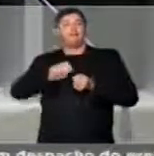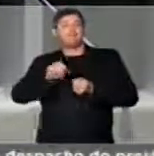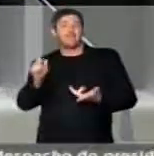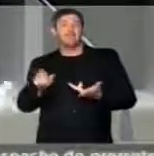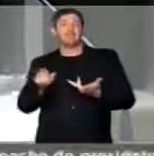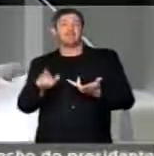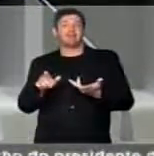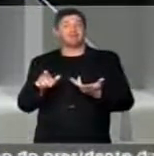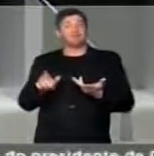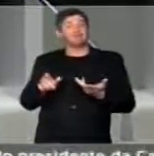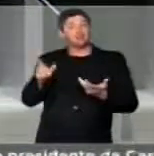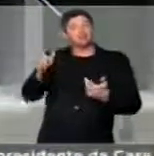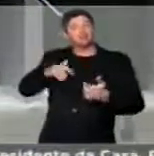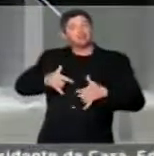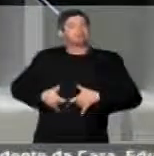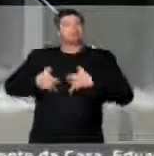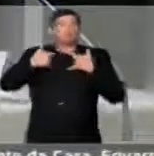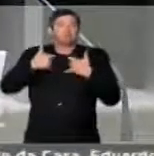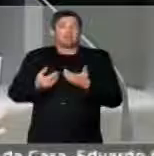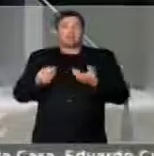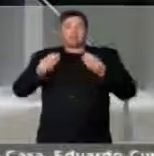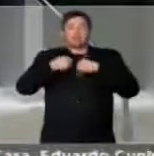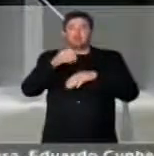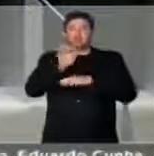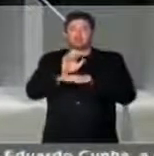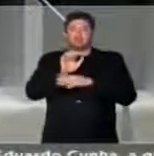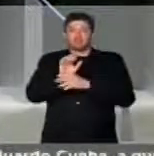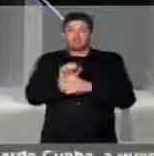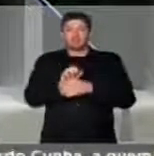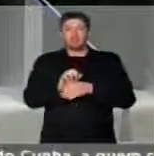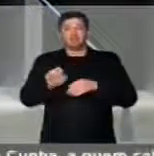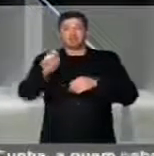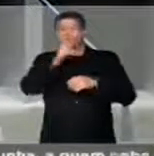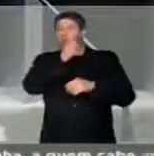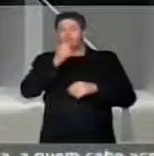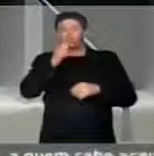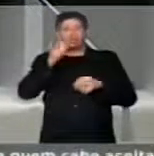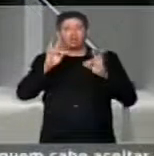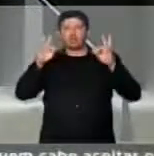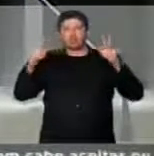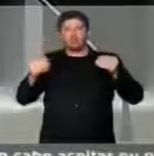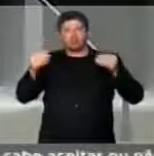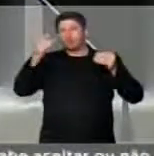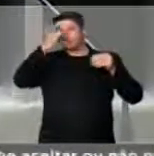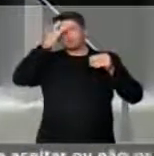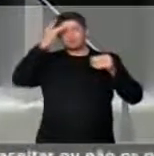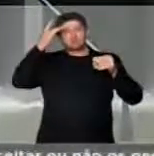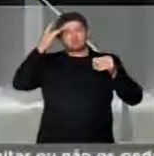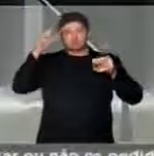faz, que enche de orgulho o meu estado do Amapá e todos aqueles que